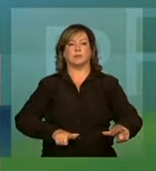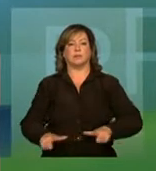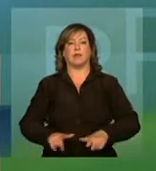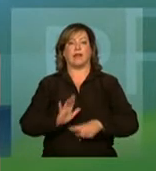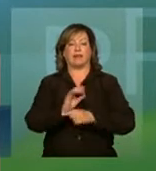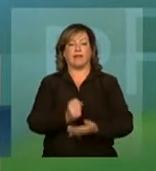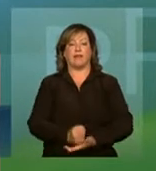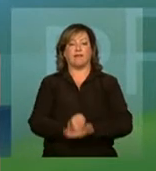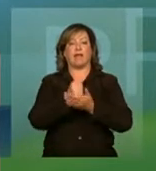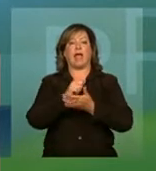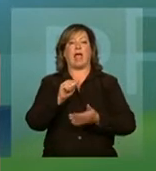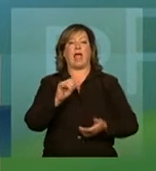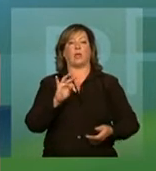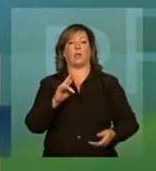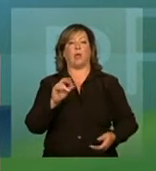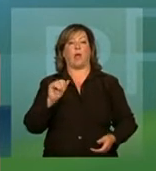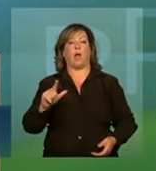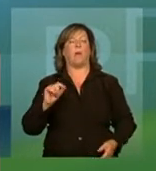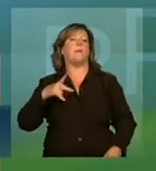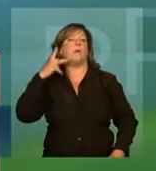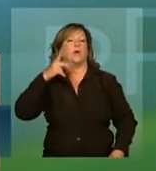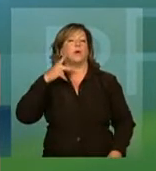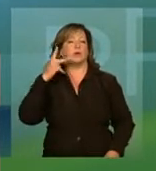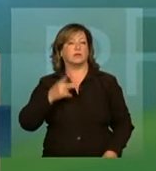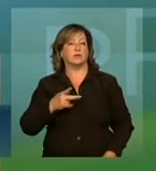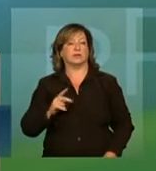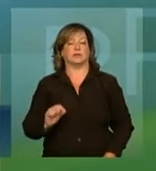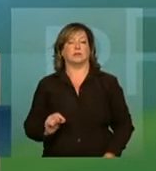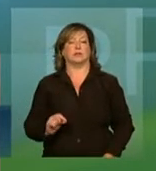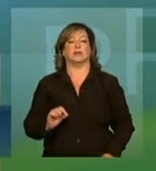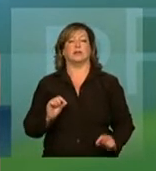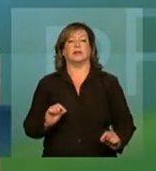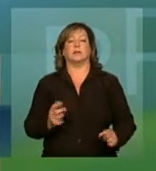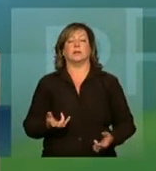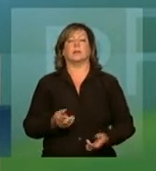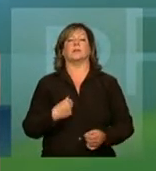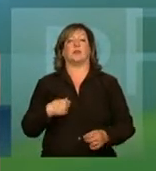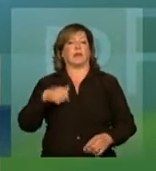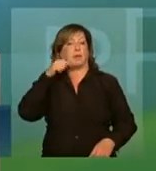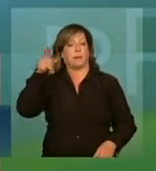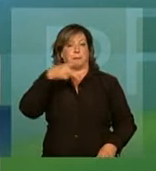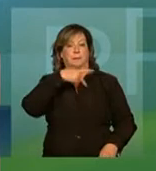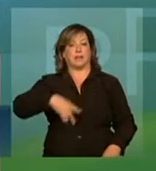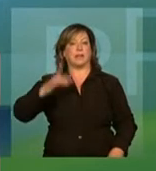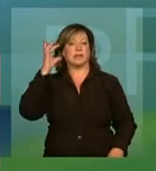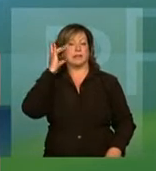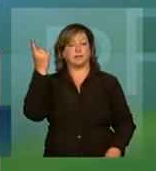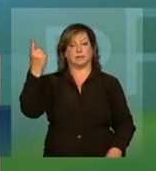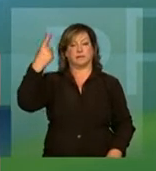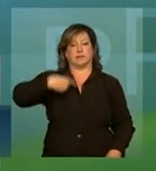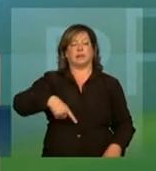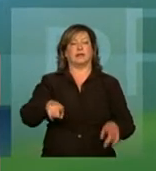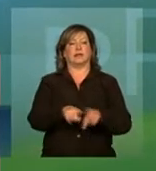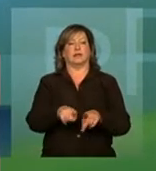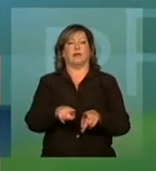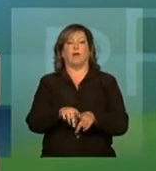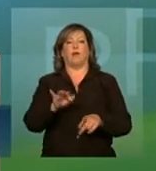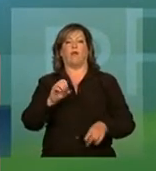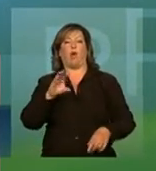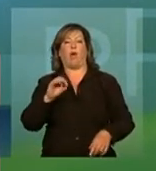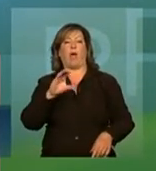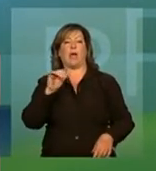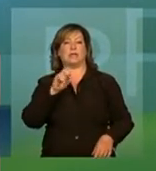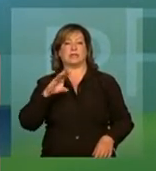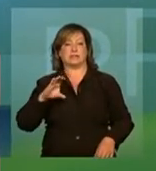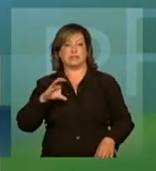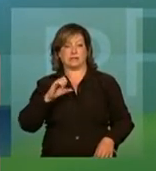política, ainda que não a qualquer preço. Cumprindo a orientação da presidenta Dilma, o foco da Casa Civil foi a gestão